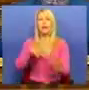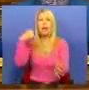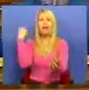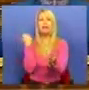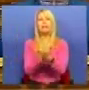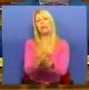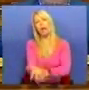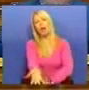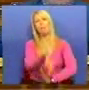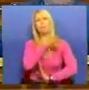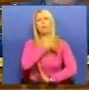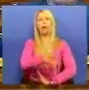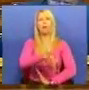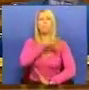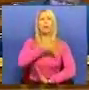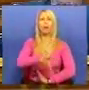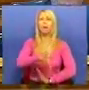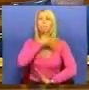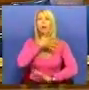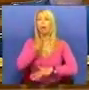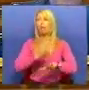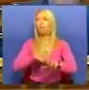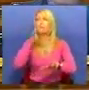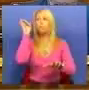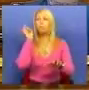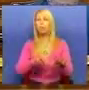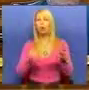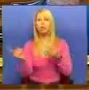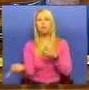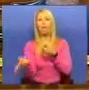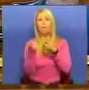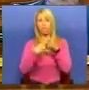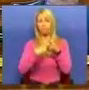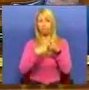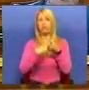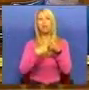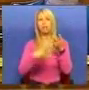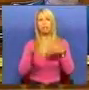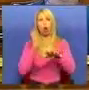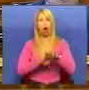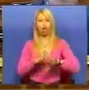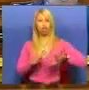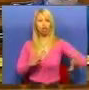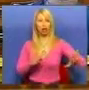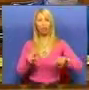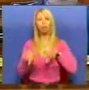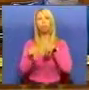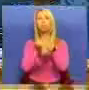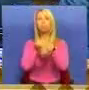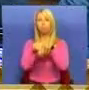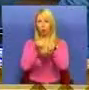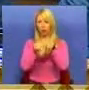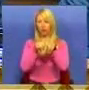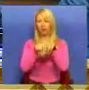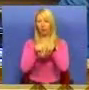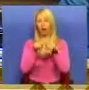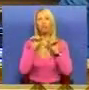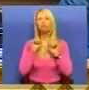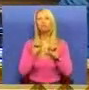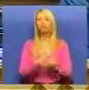grandes proclamações quanto à sua filiação na esquerda política